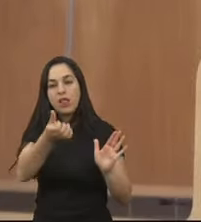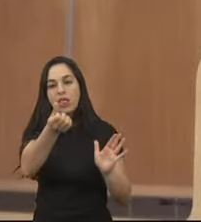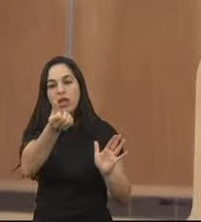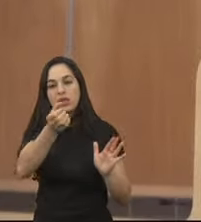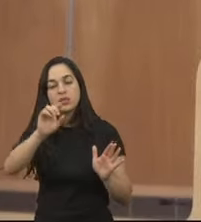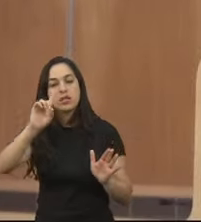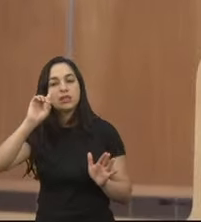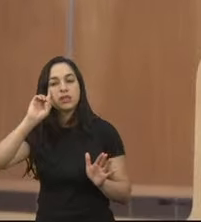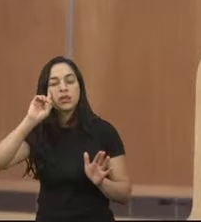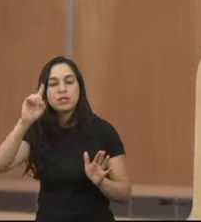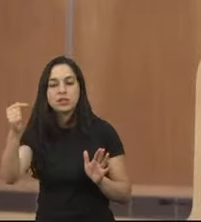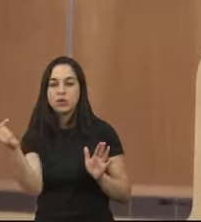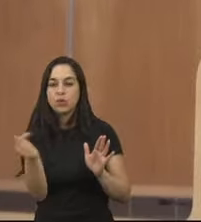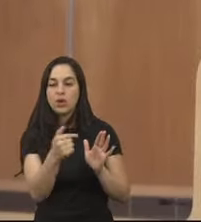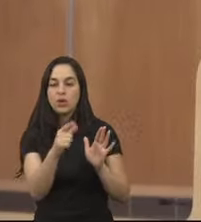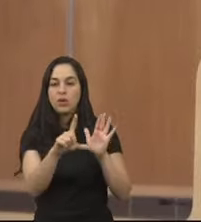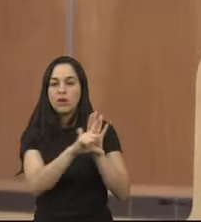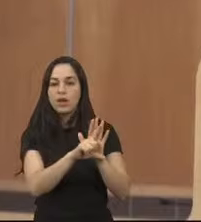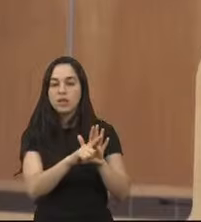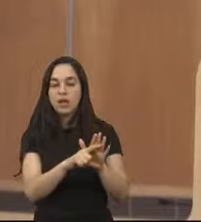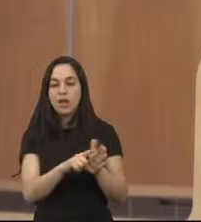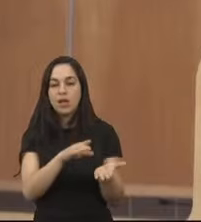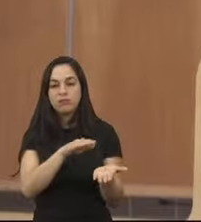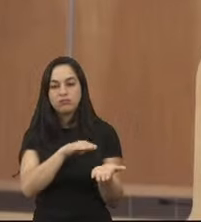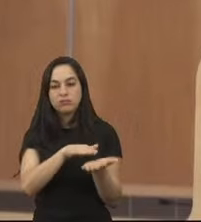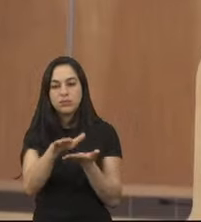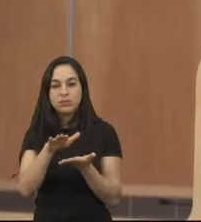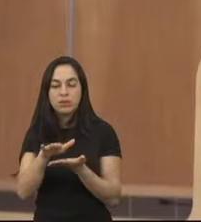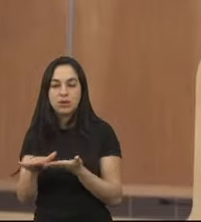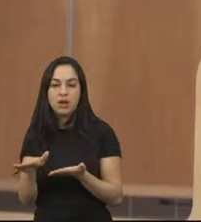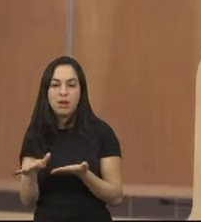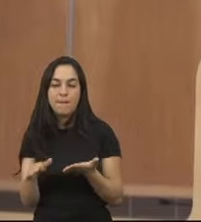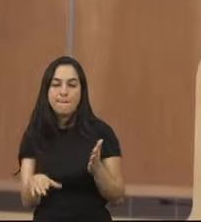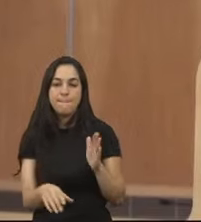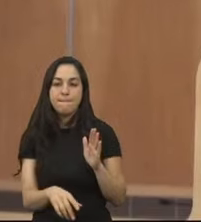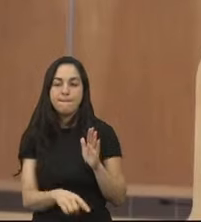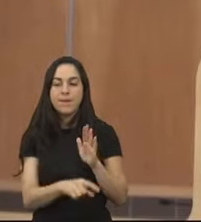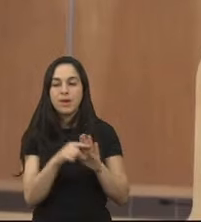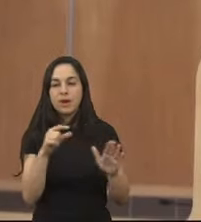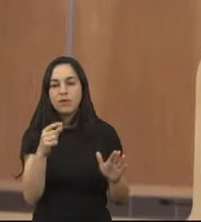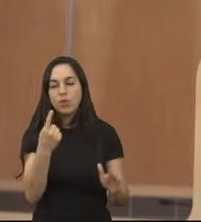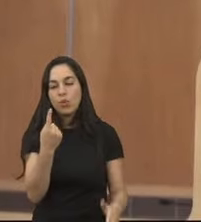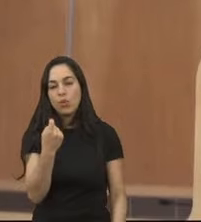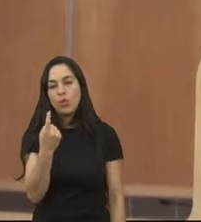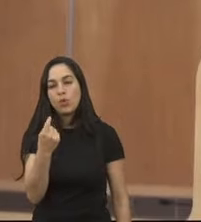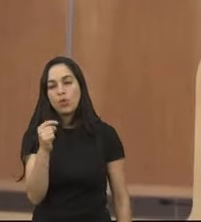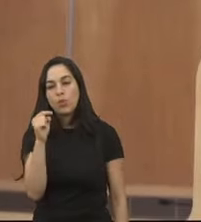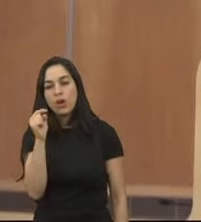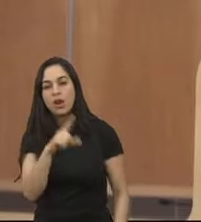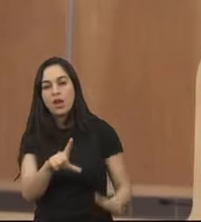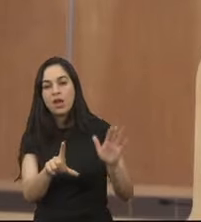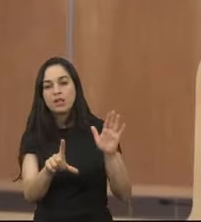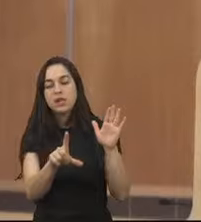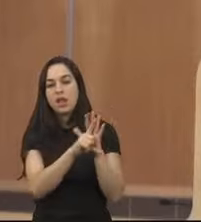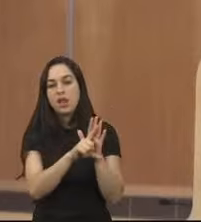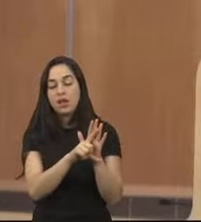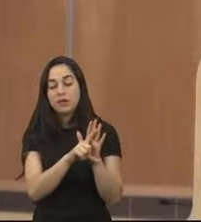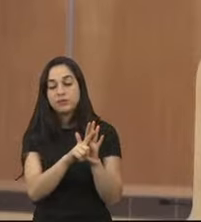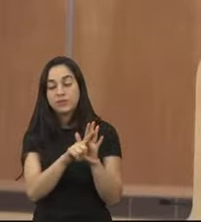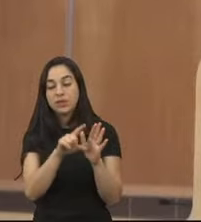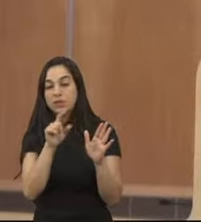da data da publicação dessa lei. Agora, parágrafo único. Para fins dessa lei, consideram-se, olha só,